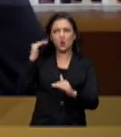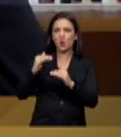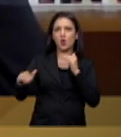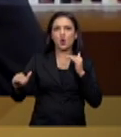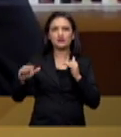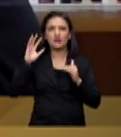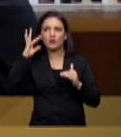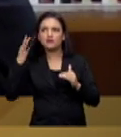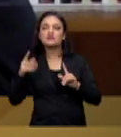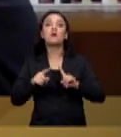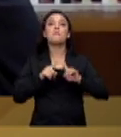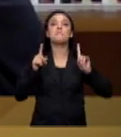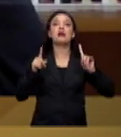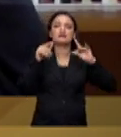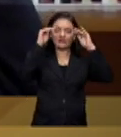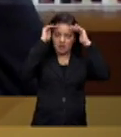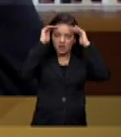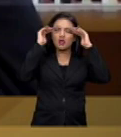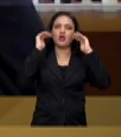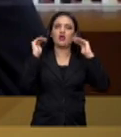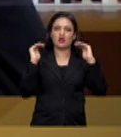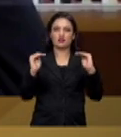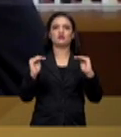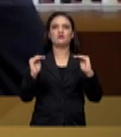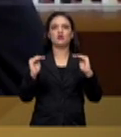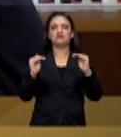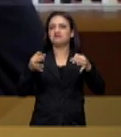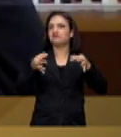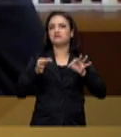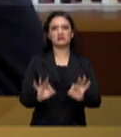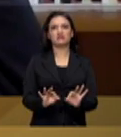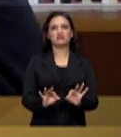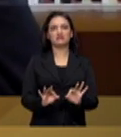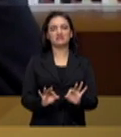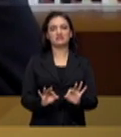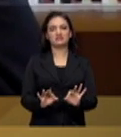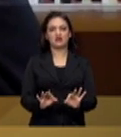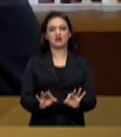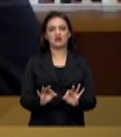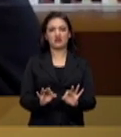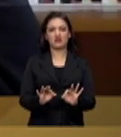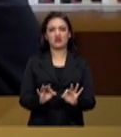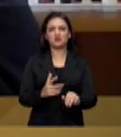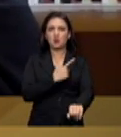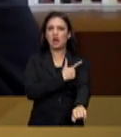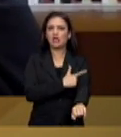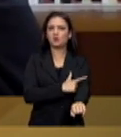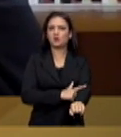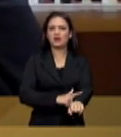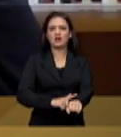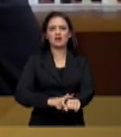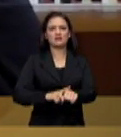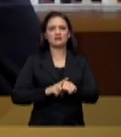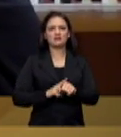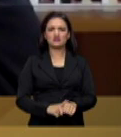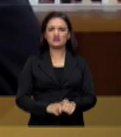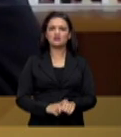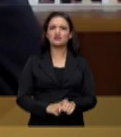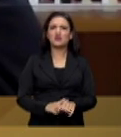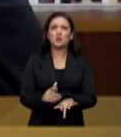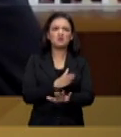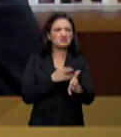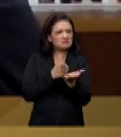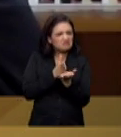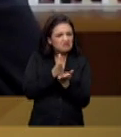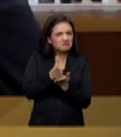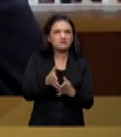como evidentemente era o caso de fazê-lo, mas cumpriu com elegância, correção e